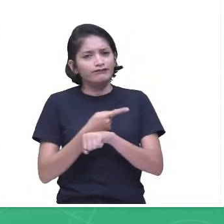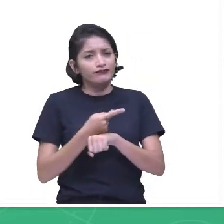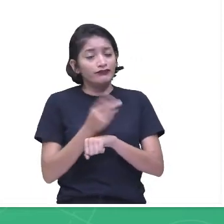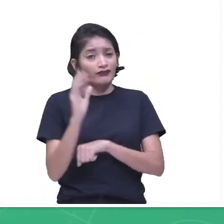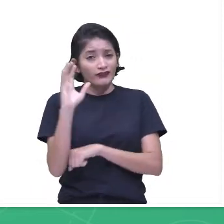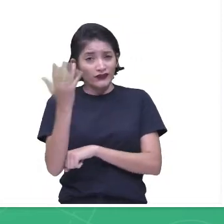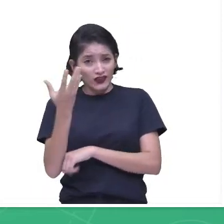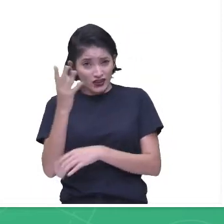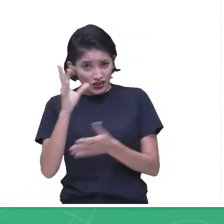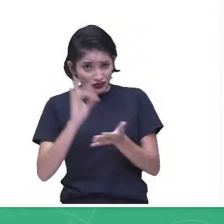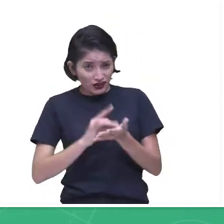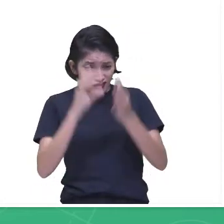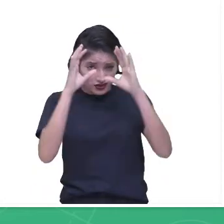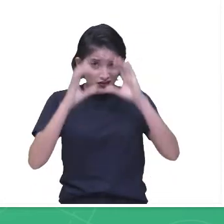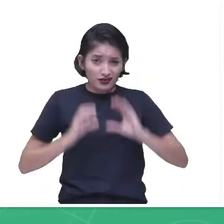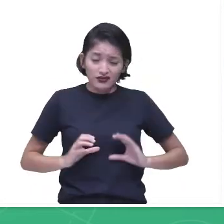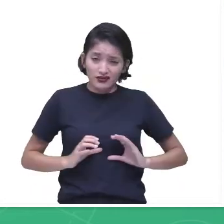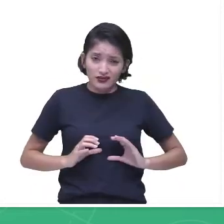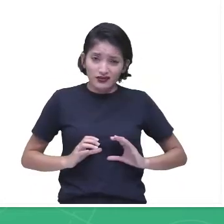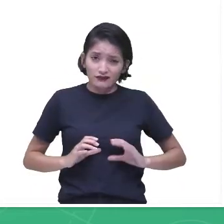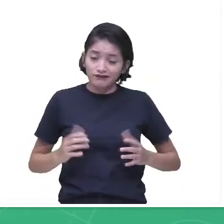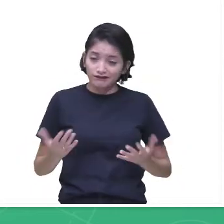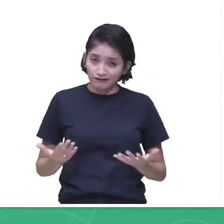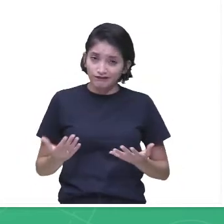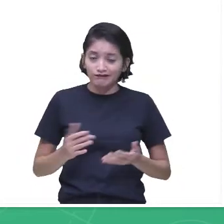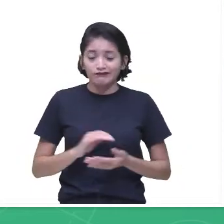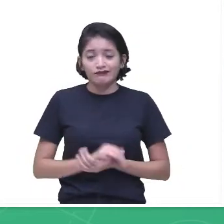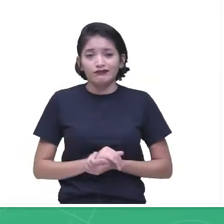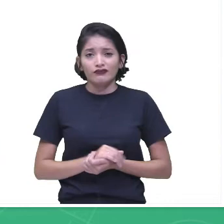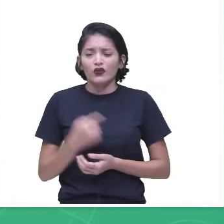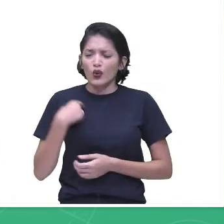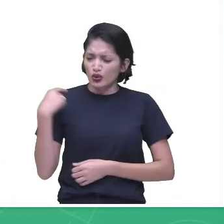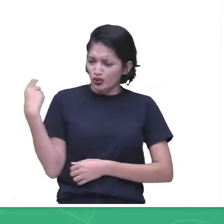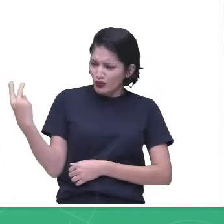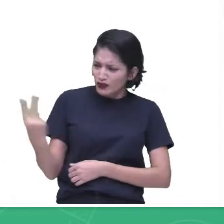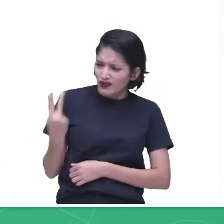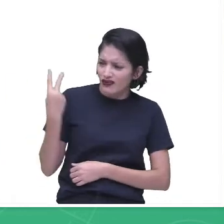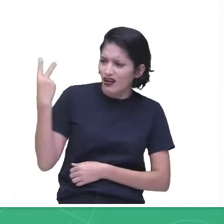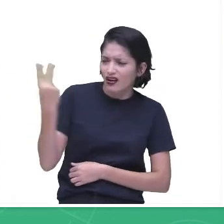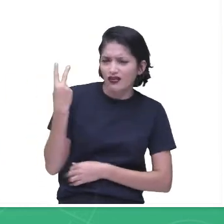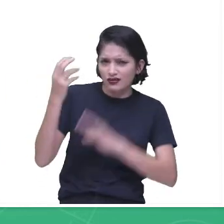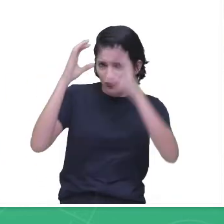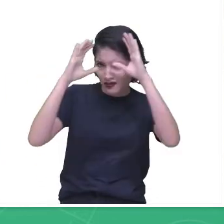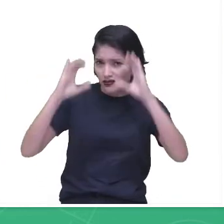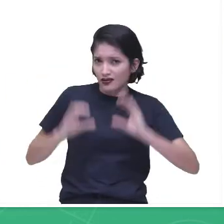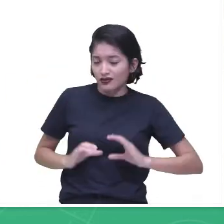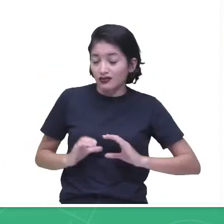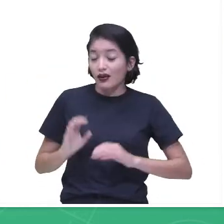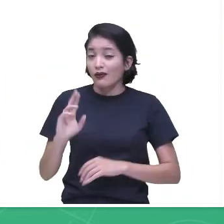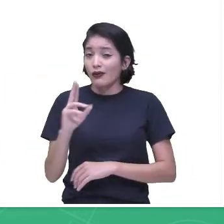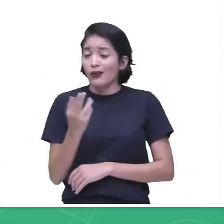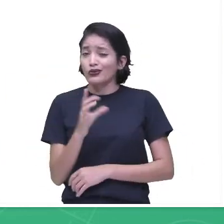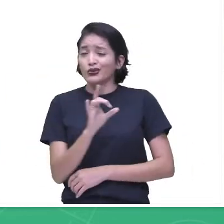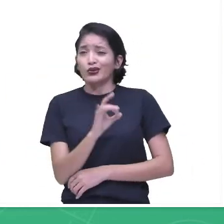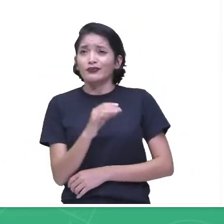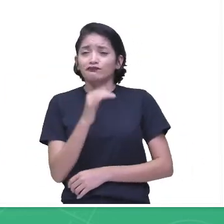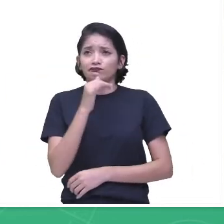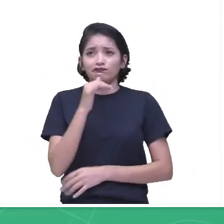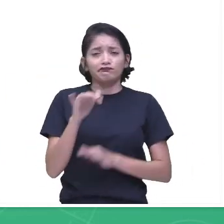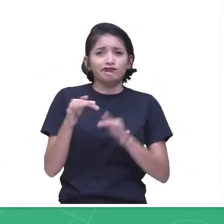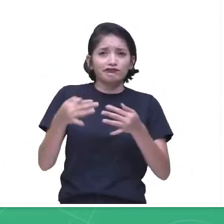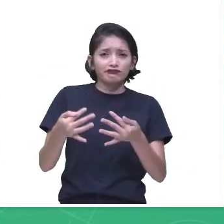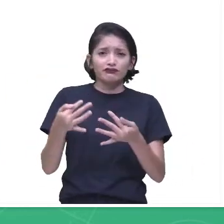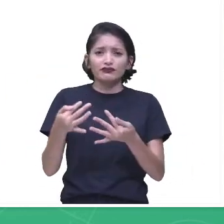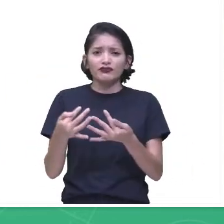realizar essa cidadania? Se nós estamos valorizando a nossa cidadania? Ou nós apenas